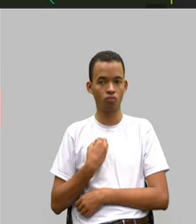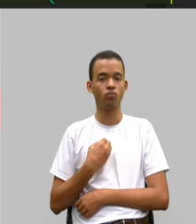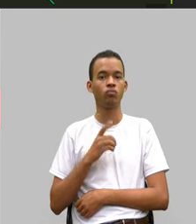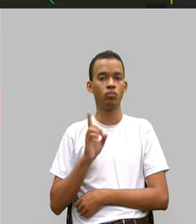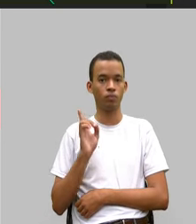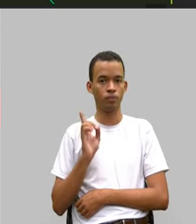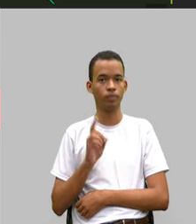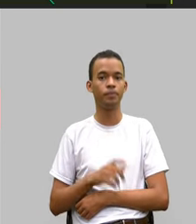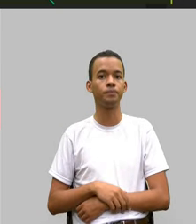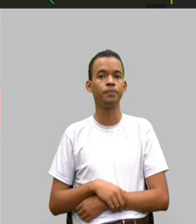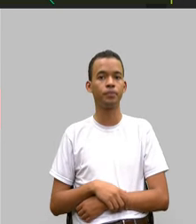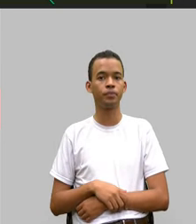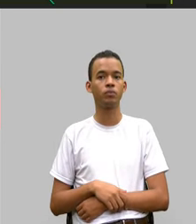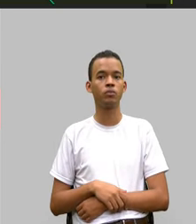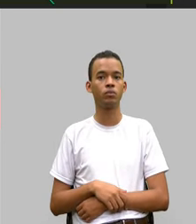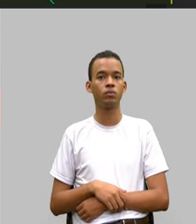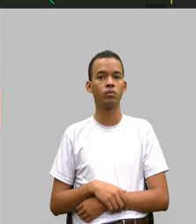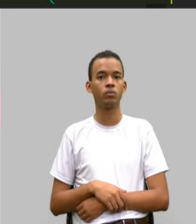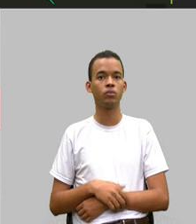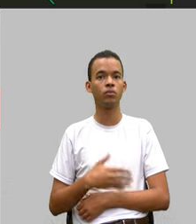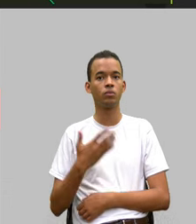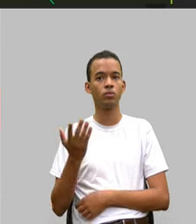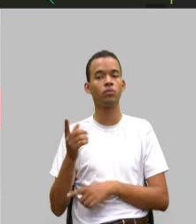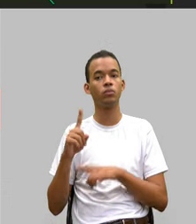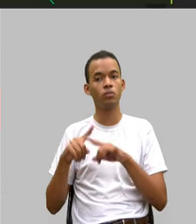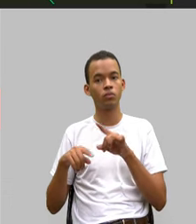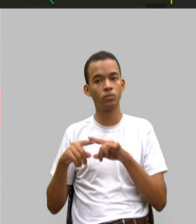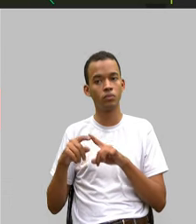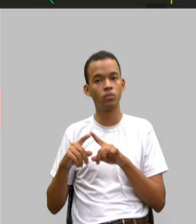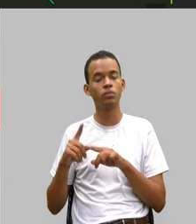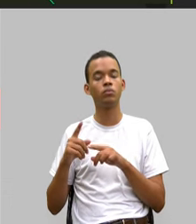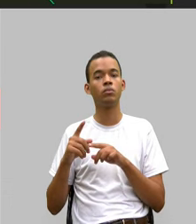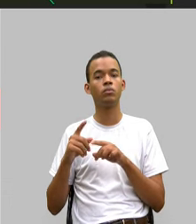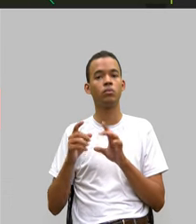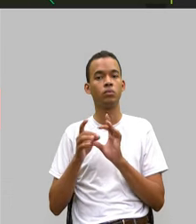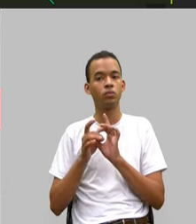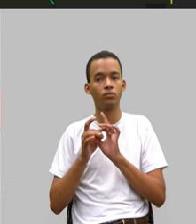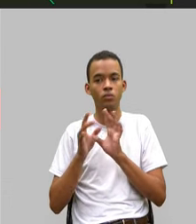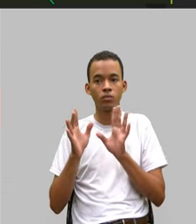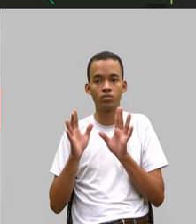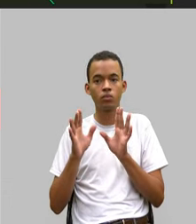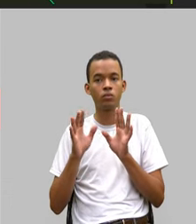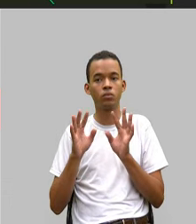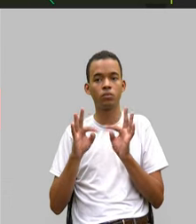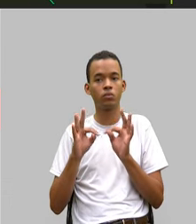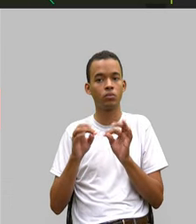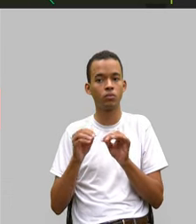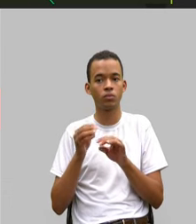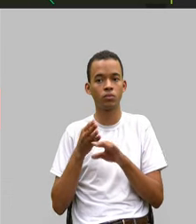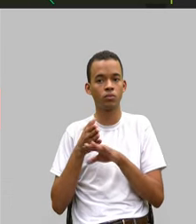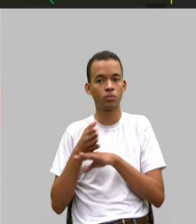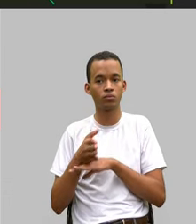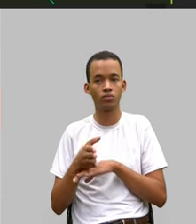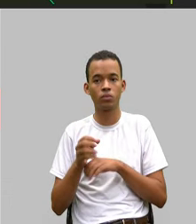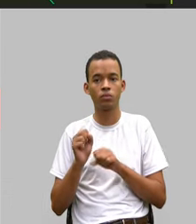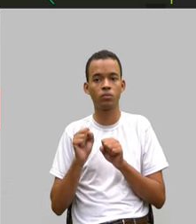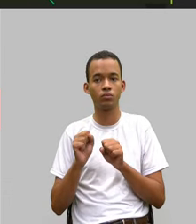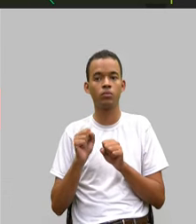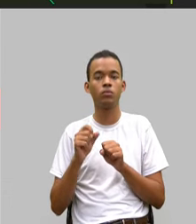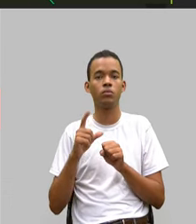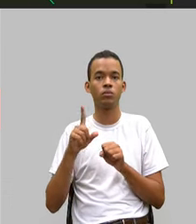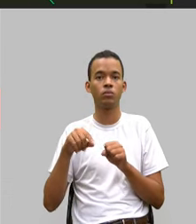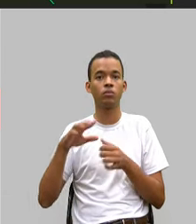ferramenta né que tá aí eh ao acesso de todos eh e é um mapa né um mapa de evidência